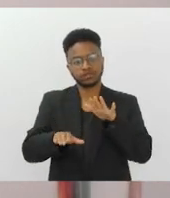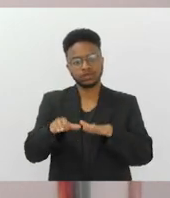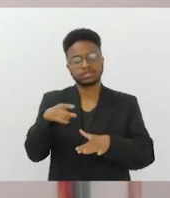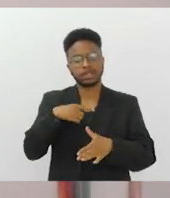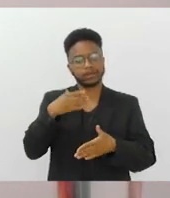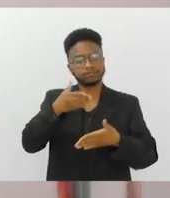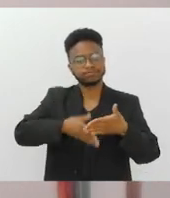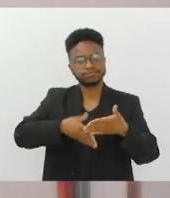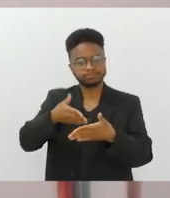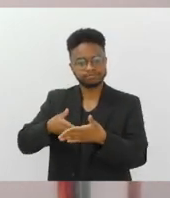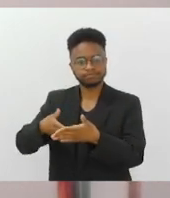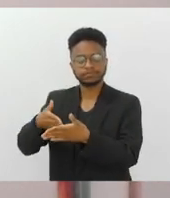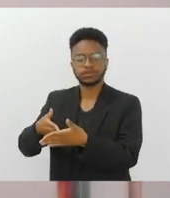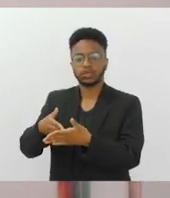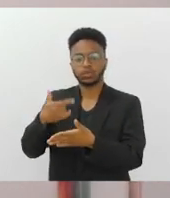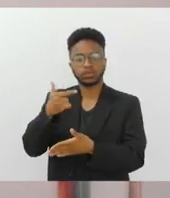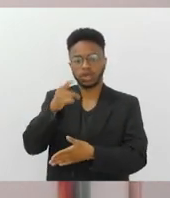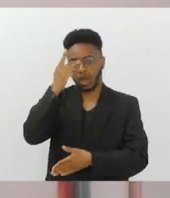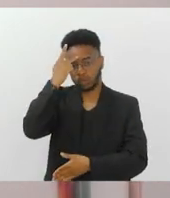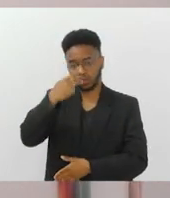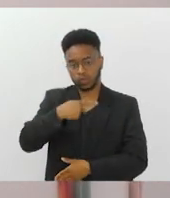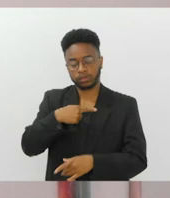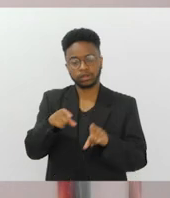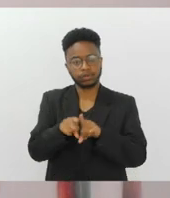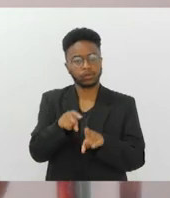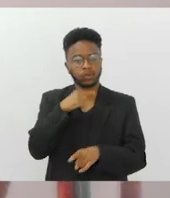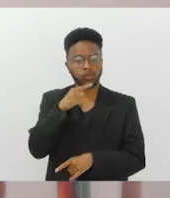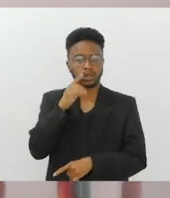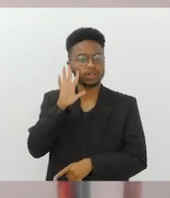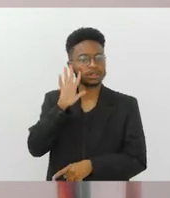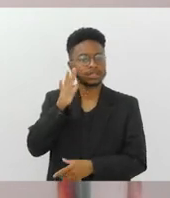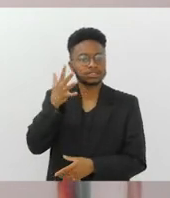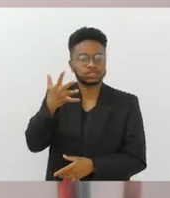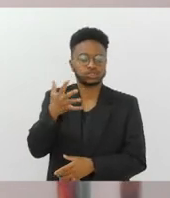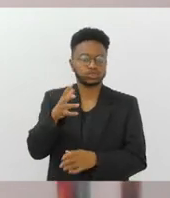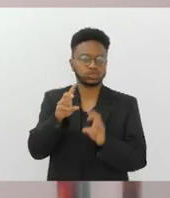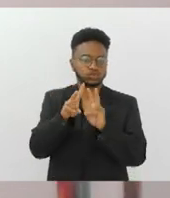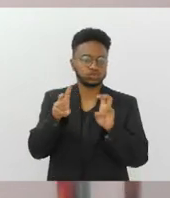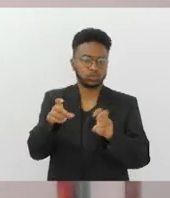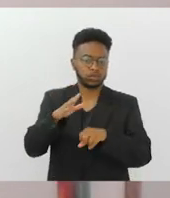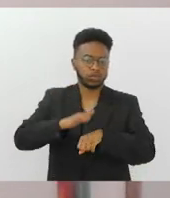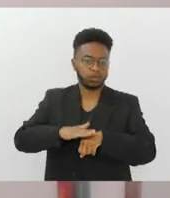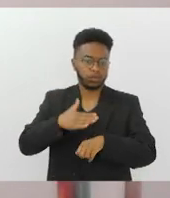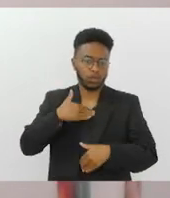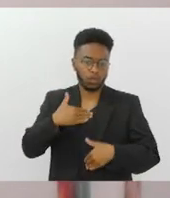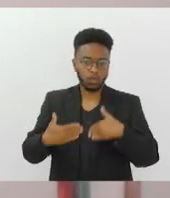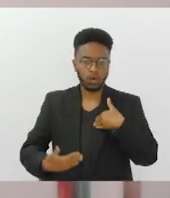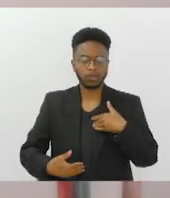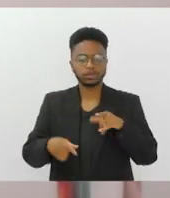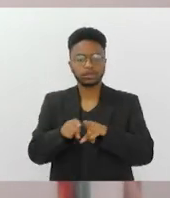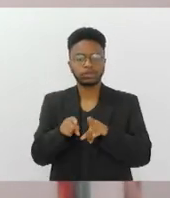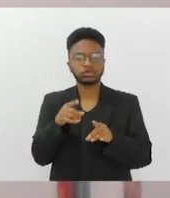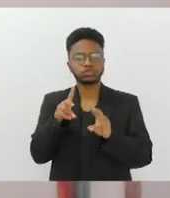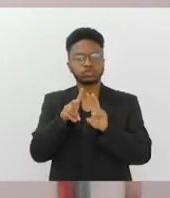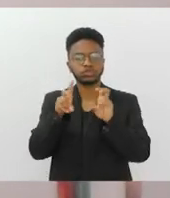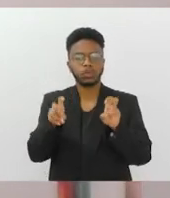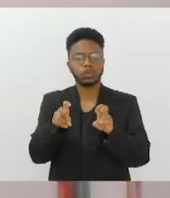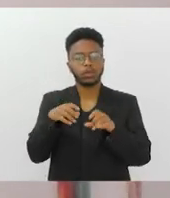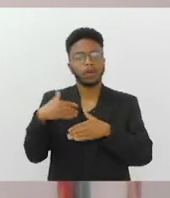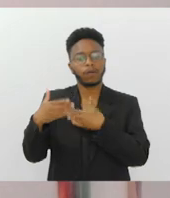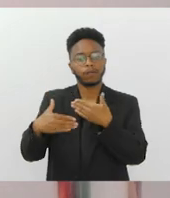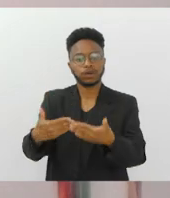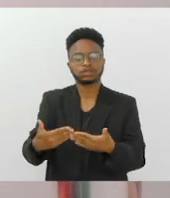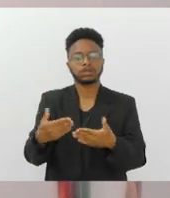né, de autonomia e de decisão sobre os próprios corpos e também sobre o próprio processo de acesso e de busca